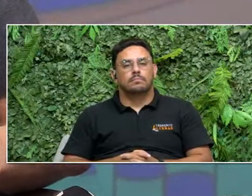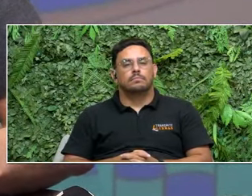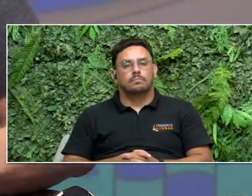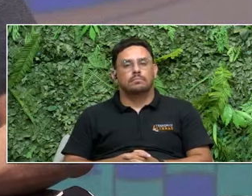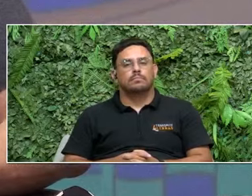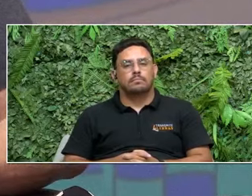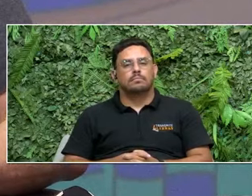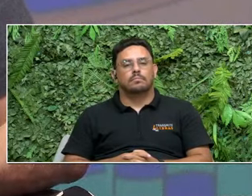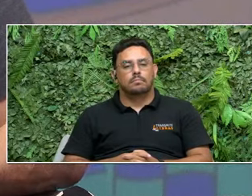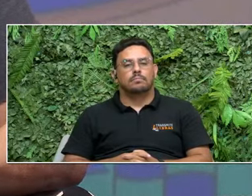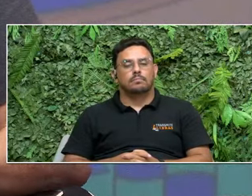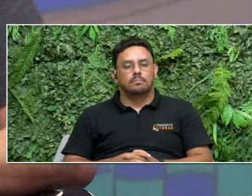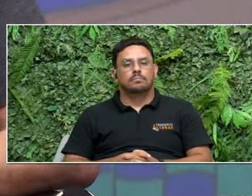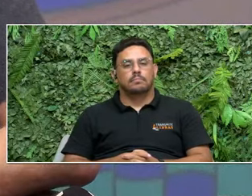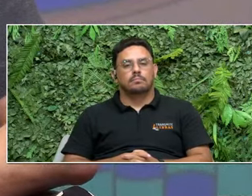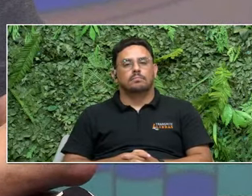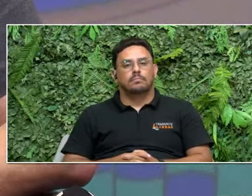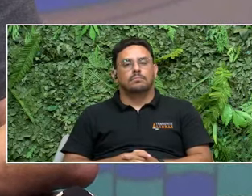Gal